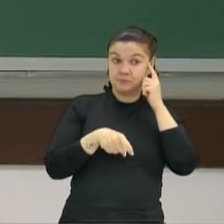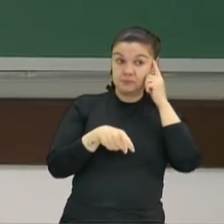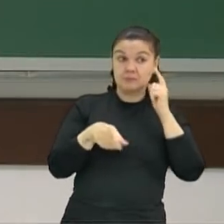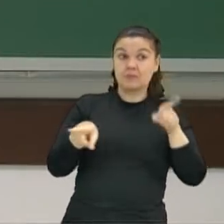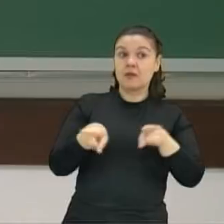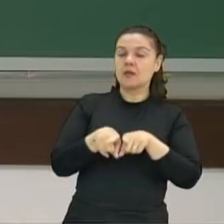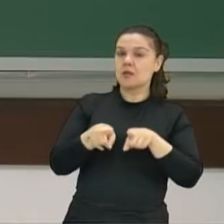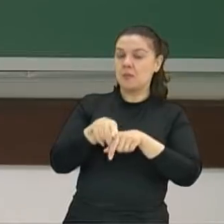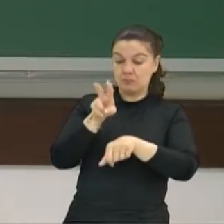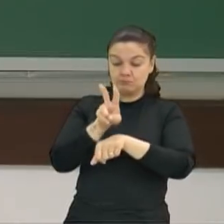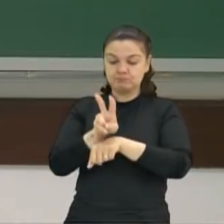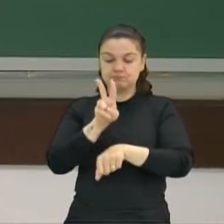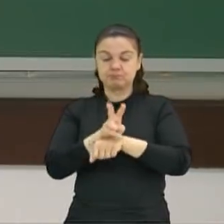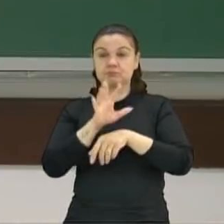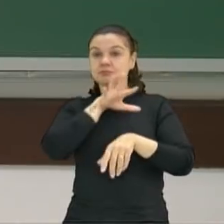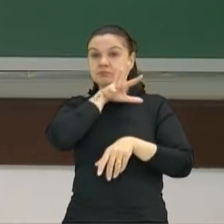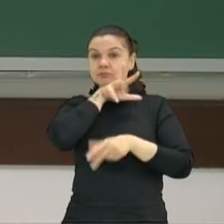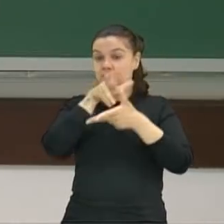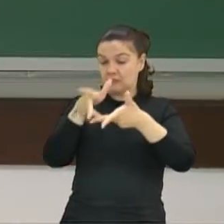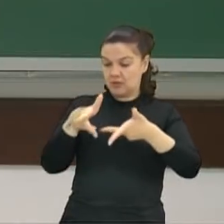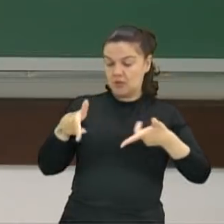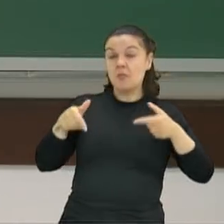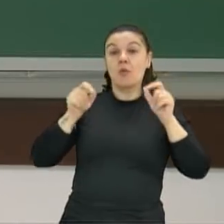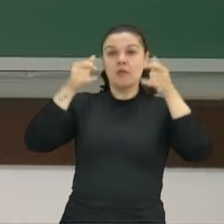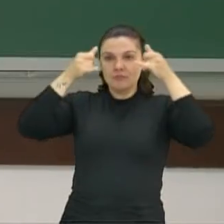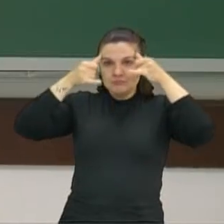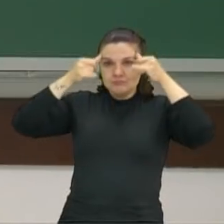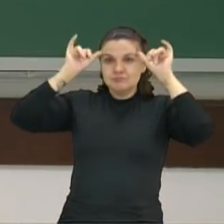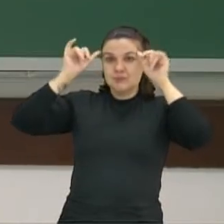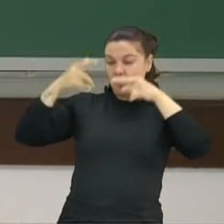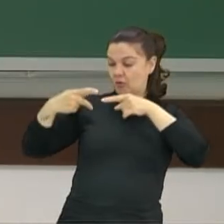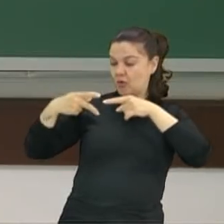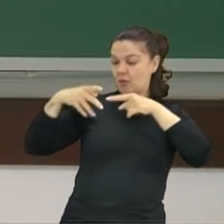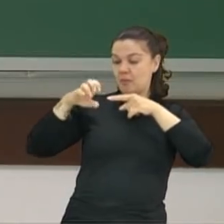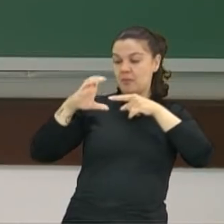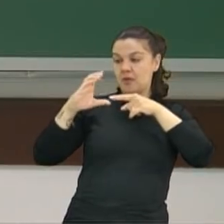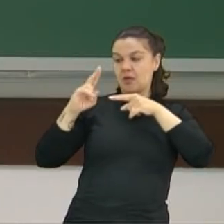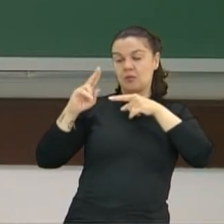de criação animal, pecuária, animais.